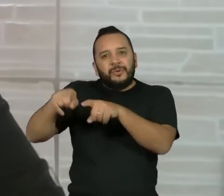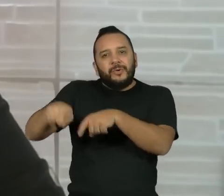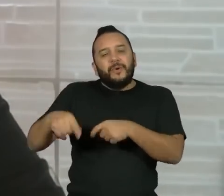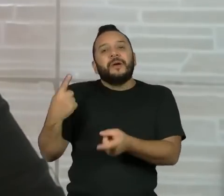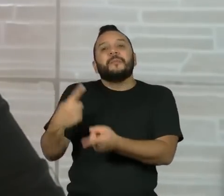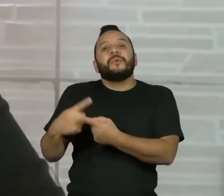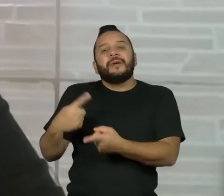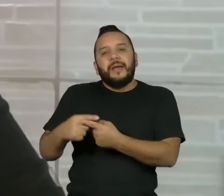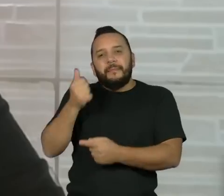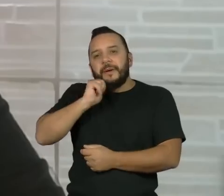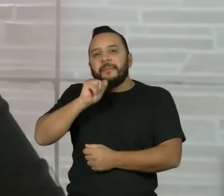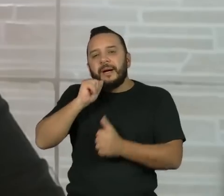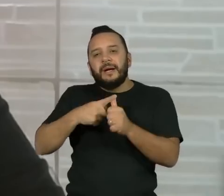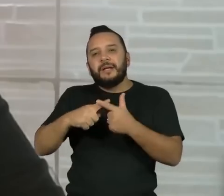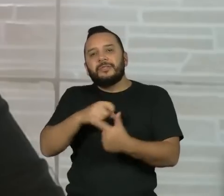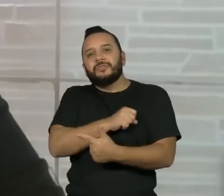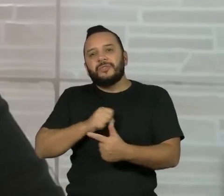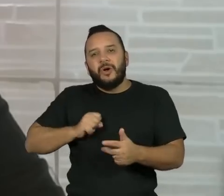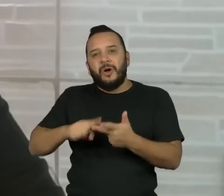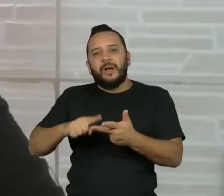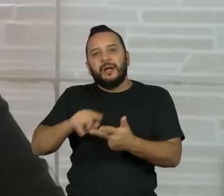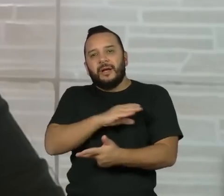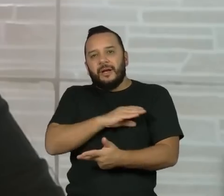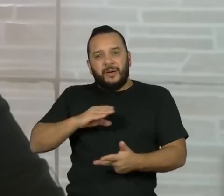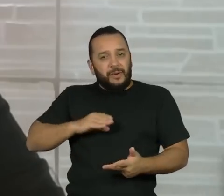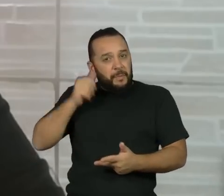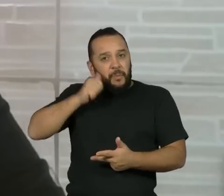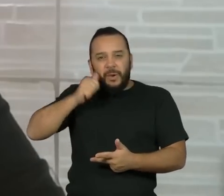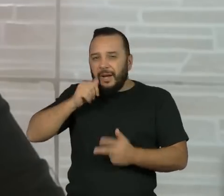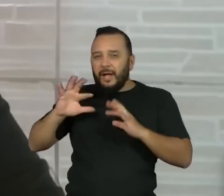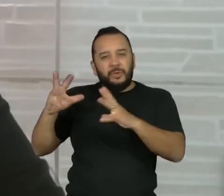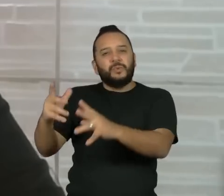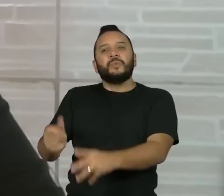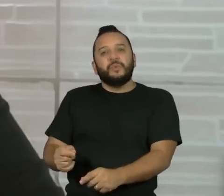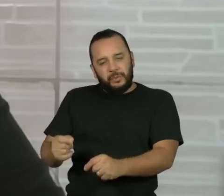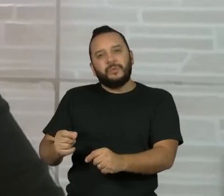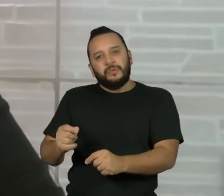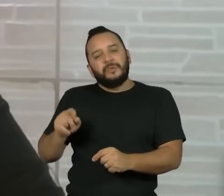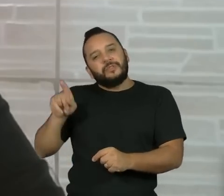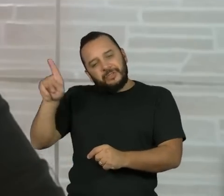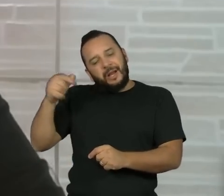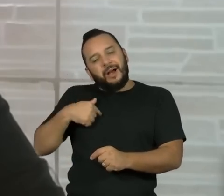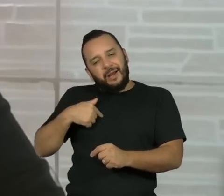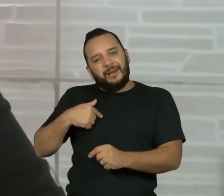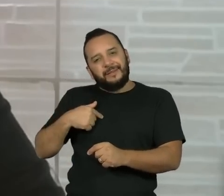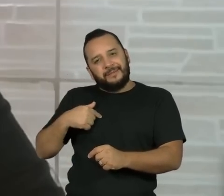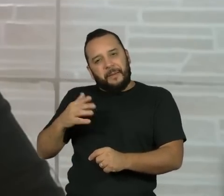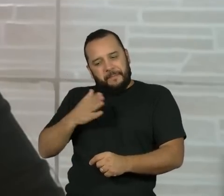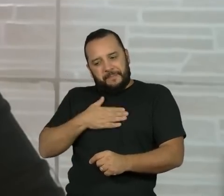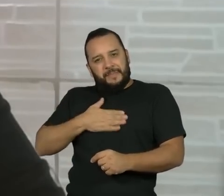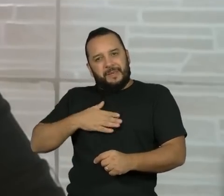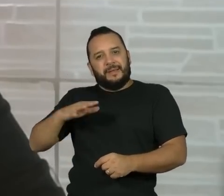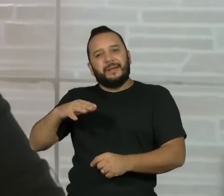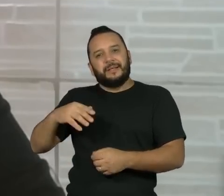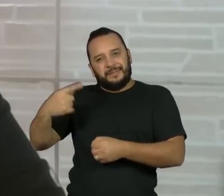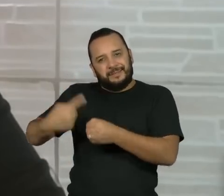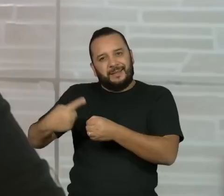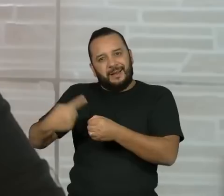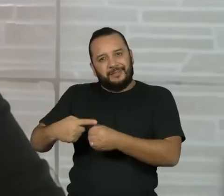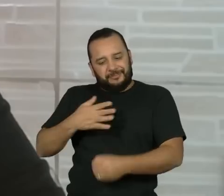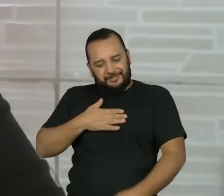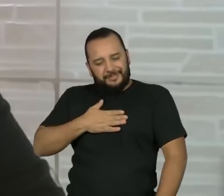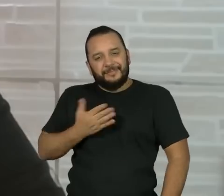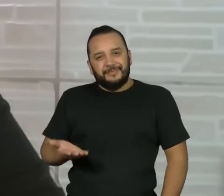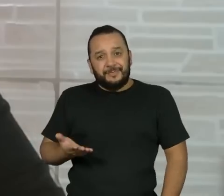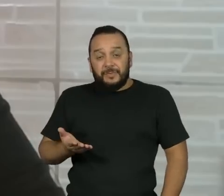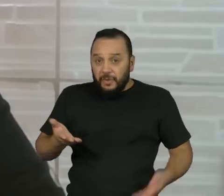minhas cunhadas e das diversas mulheres que compõem o território do Rio Negro. E hoje,